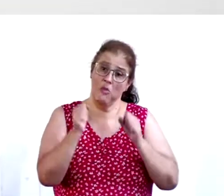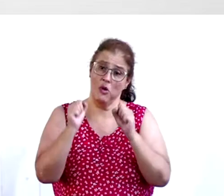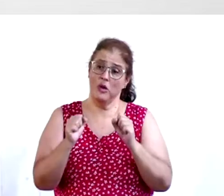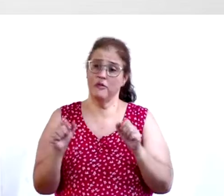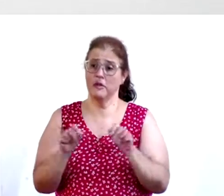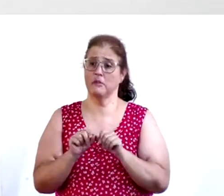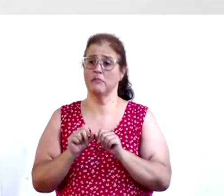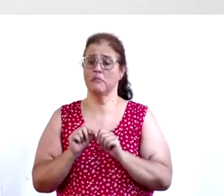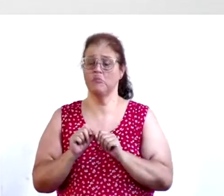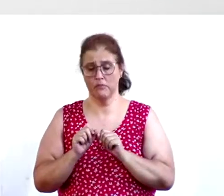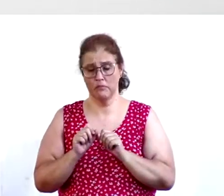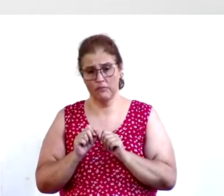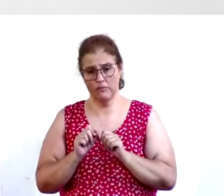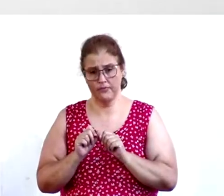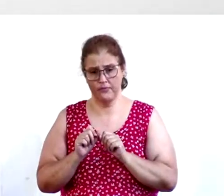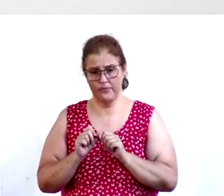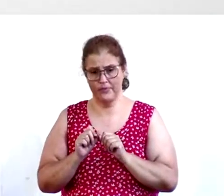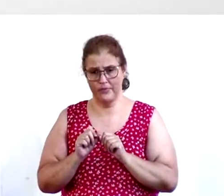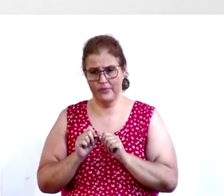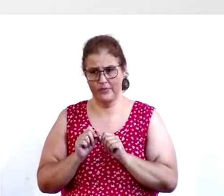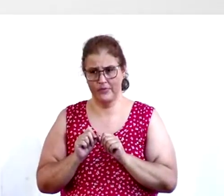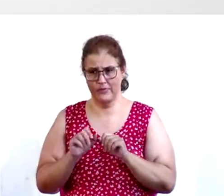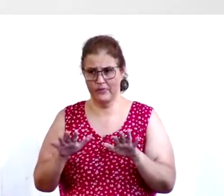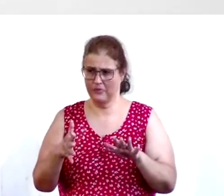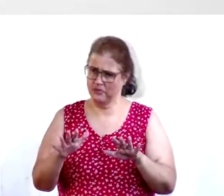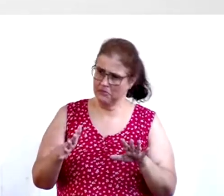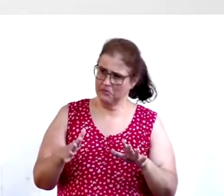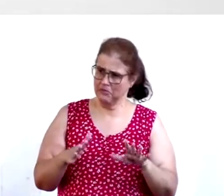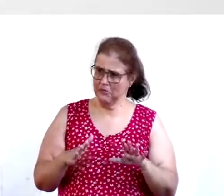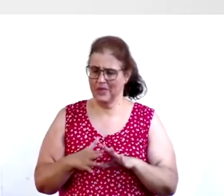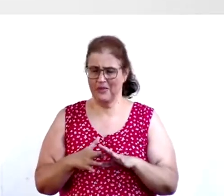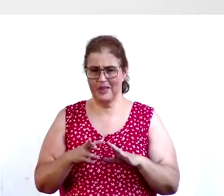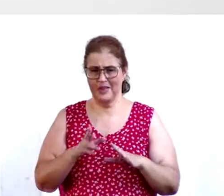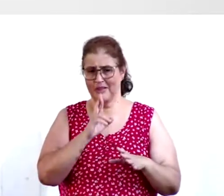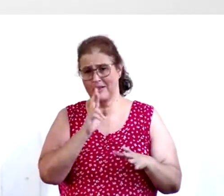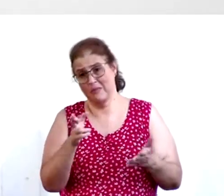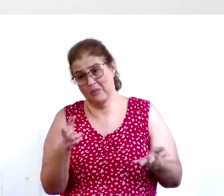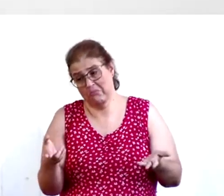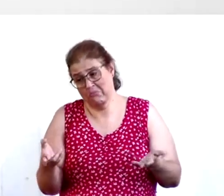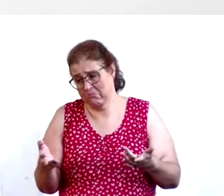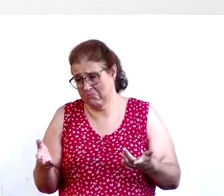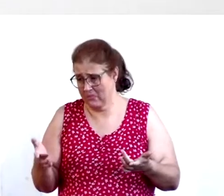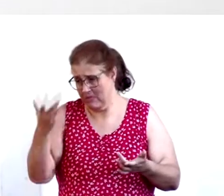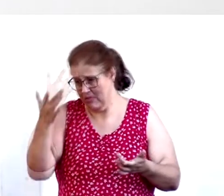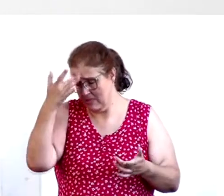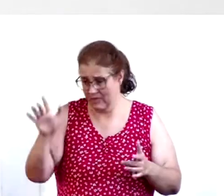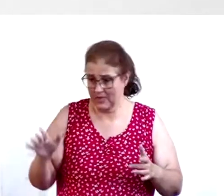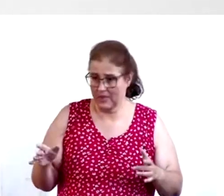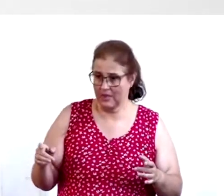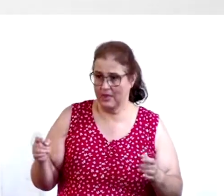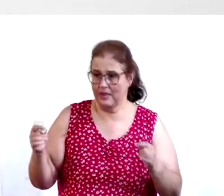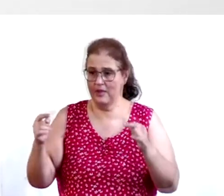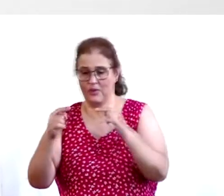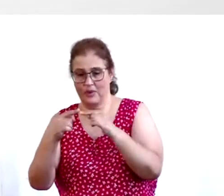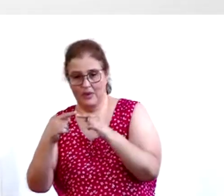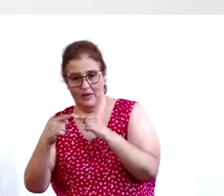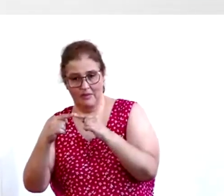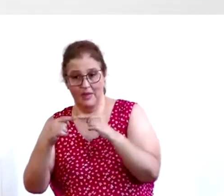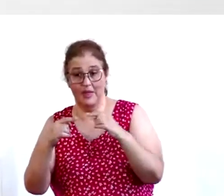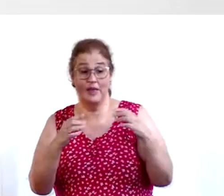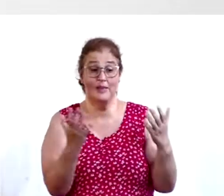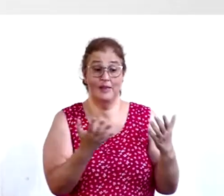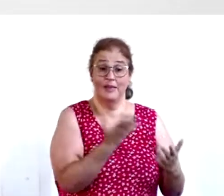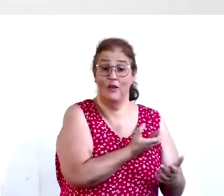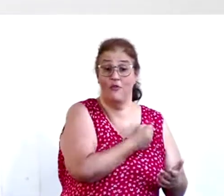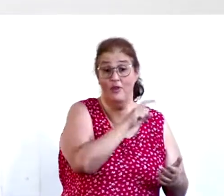outra resposta. Talvez alguém teria ainda uma terceira resposta. Não, eu acho que tem a relação entre salvação e